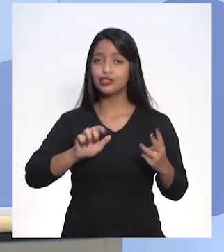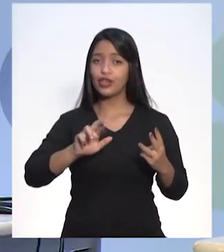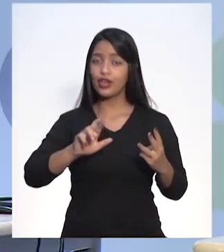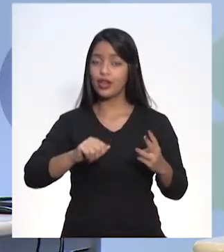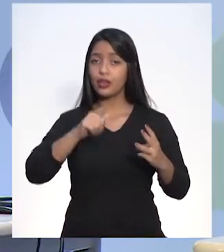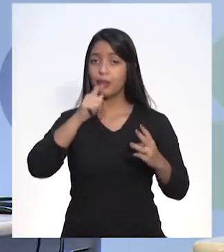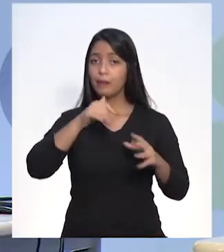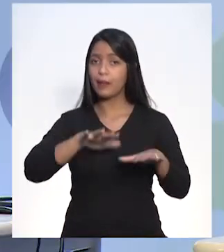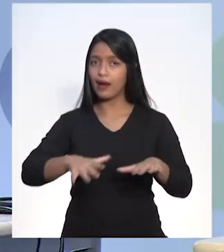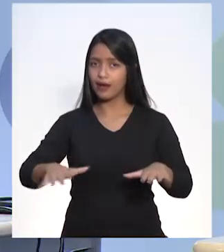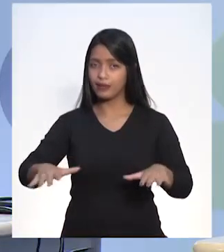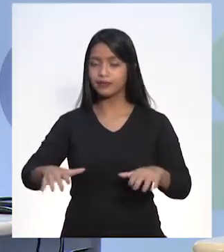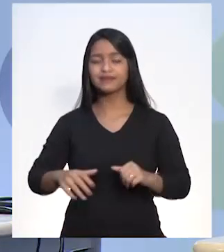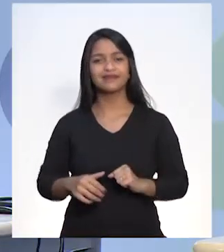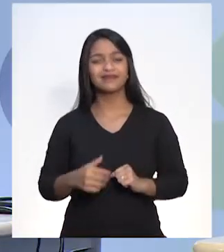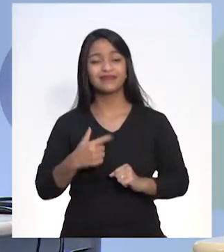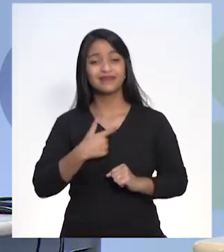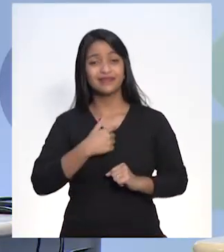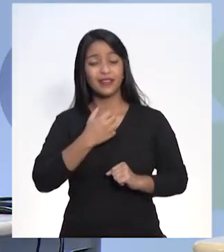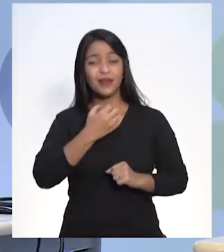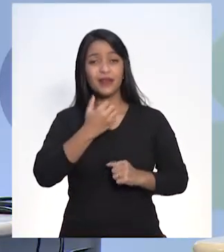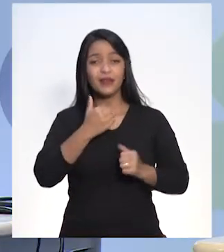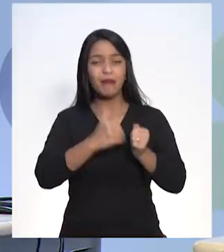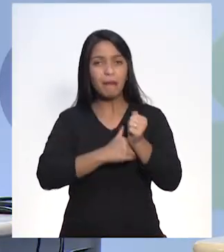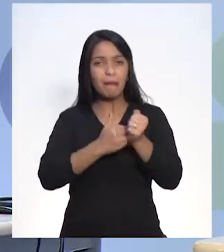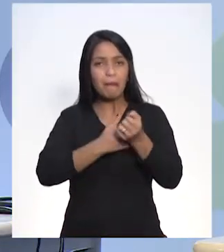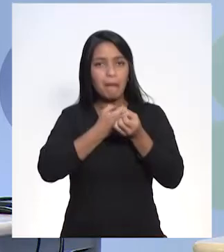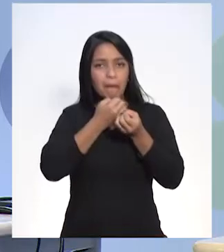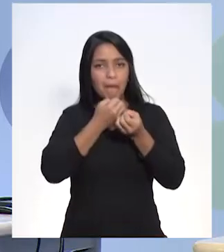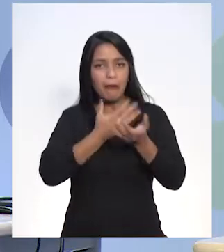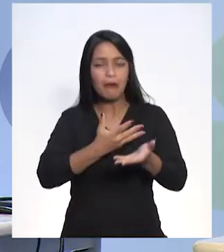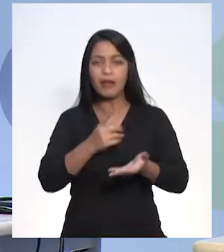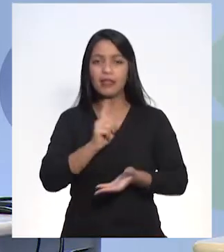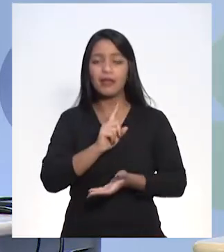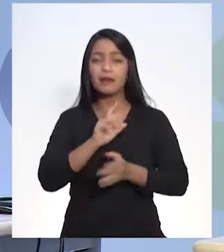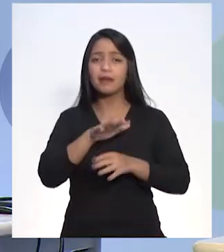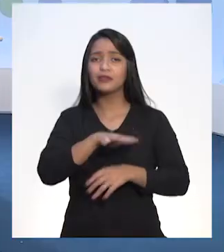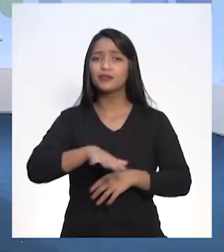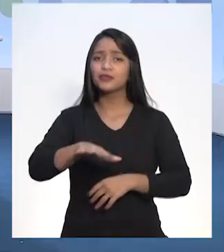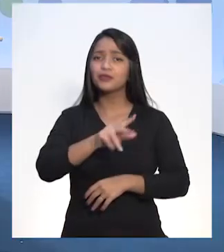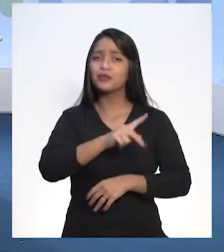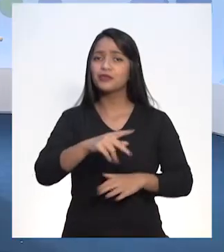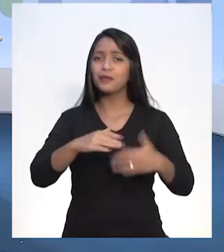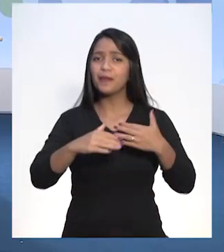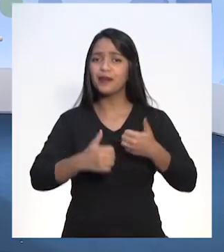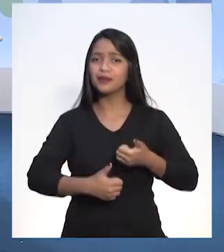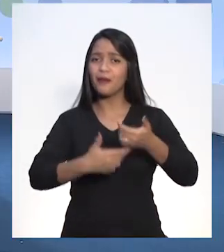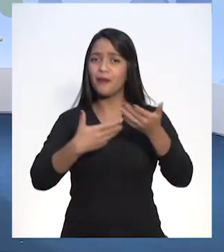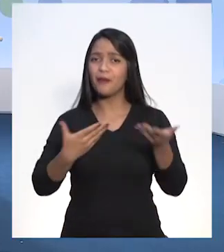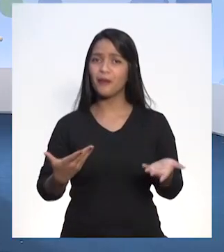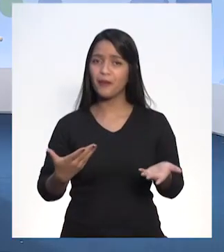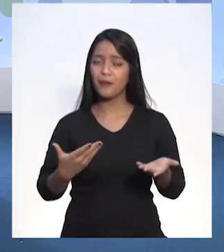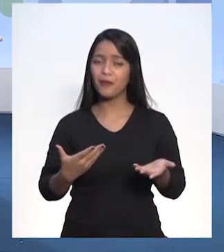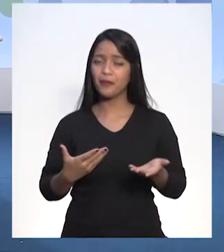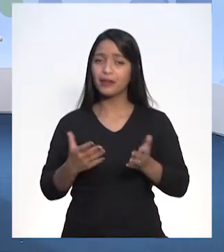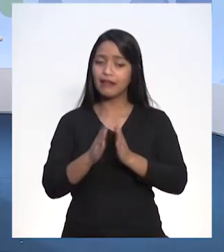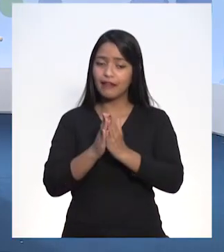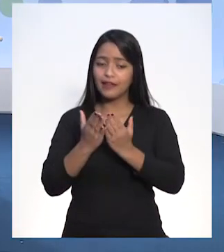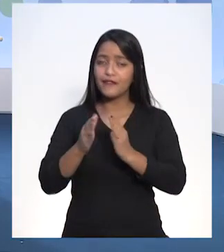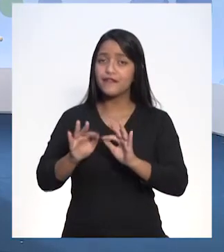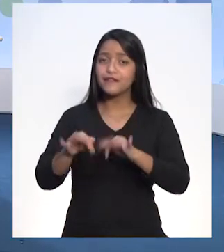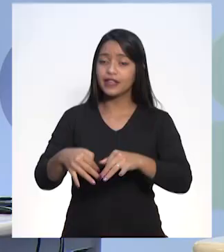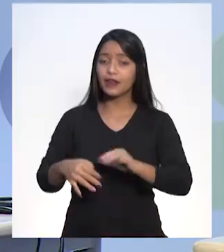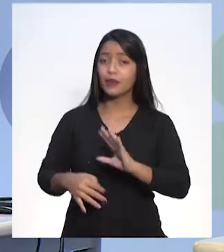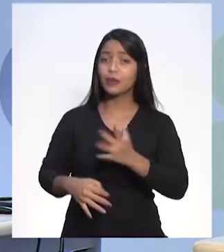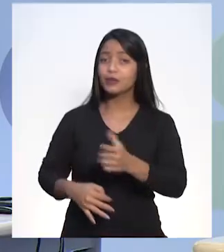se interesse por isso realmente. Mas tá há bom? um livrinho que se chama Histórias de Shakespeare. Tem um livrinho? Acho que tem o 1 e o 2. Eu não sei se é no 1 e o